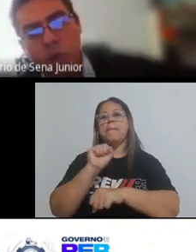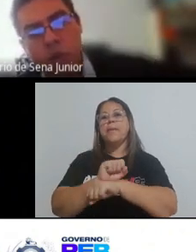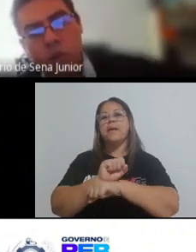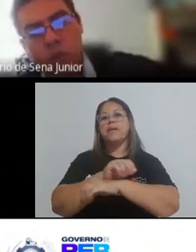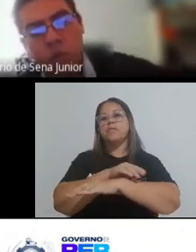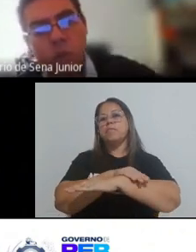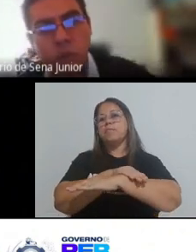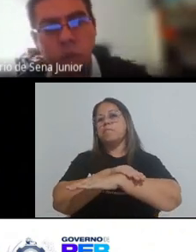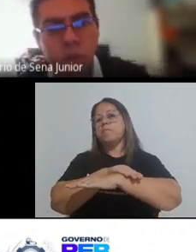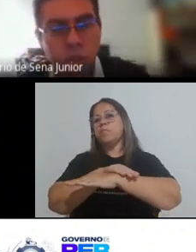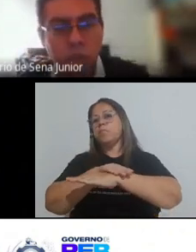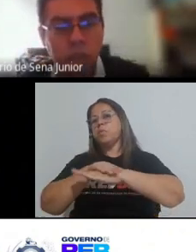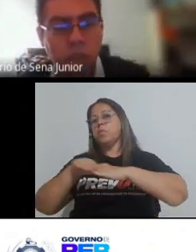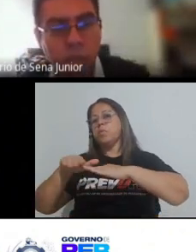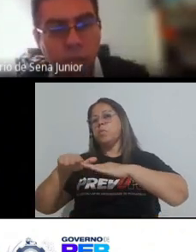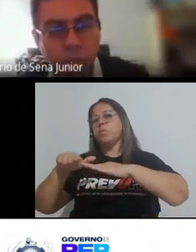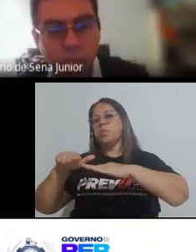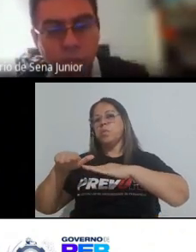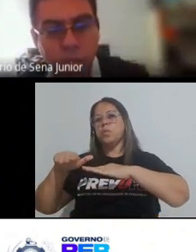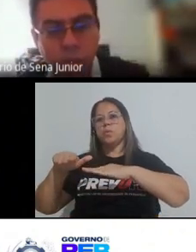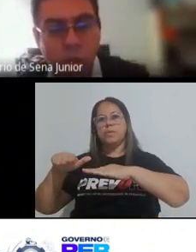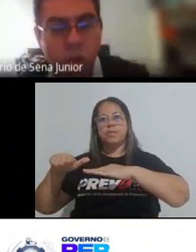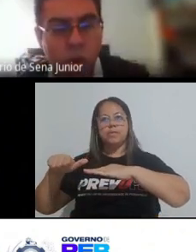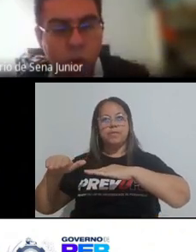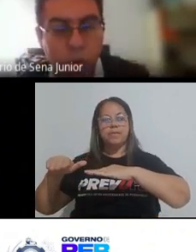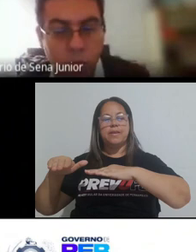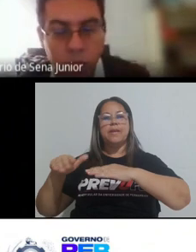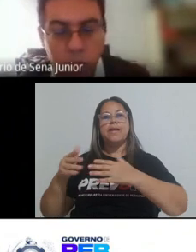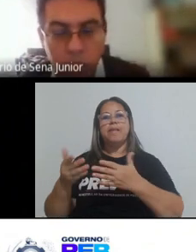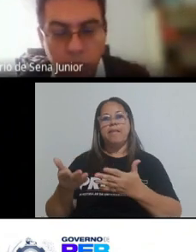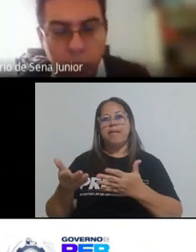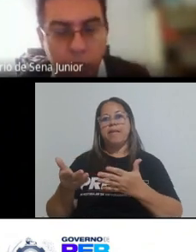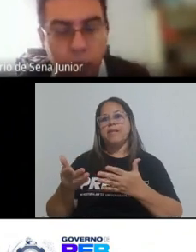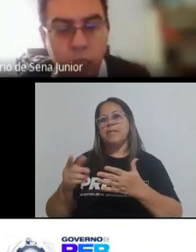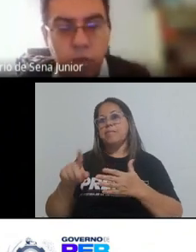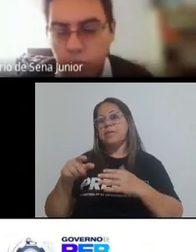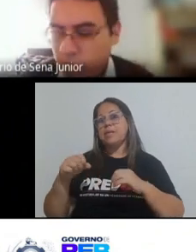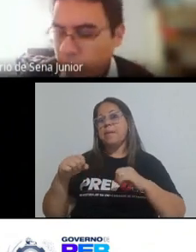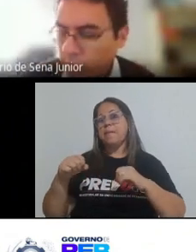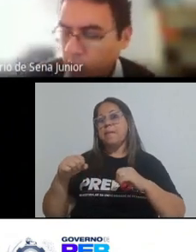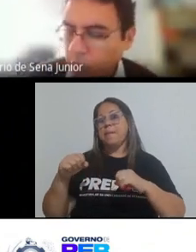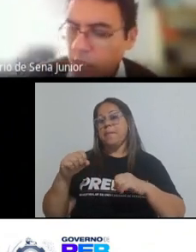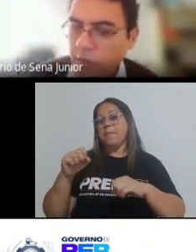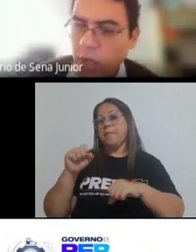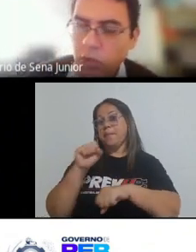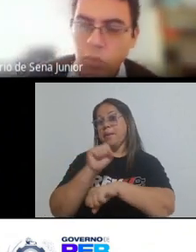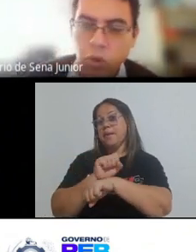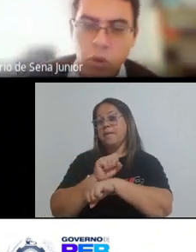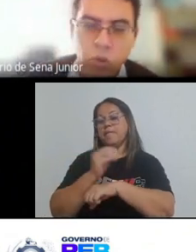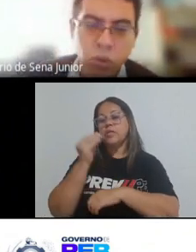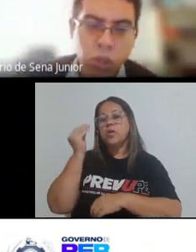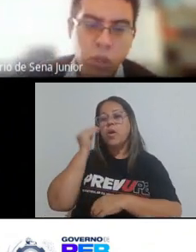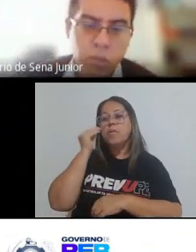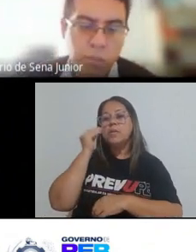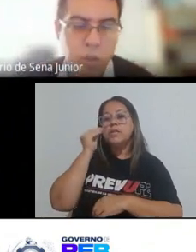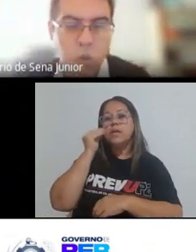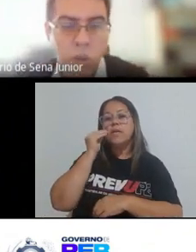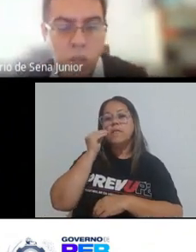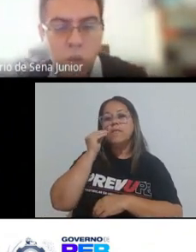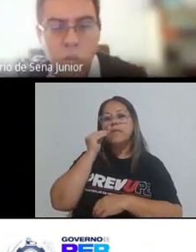percorrer uma distância, até após ele parar vai ser observado que o bloco